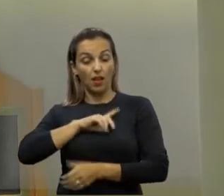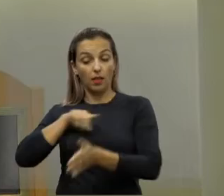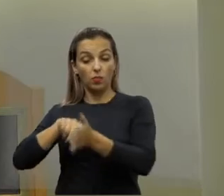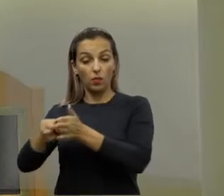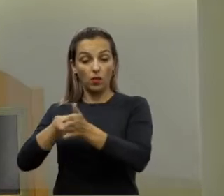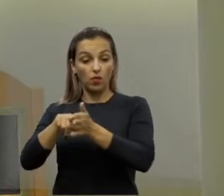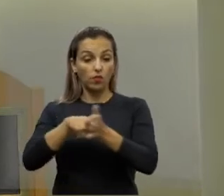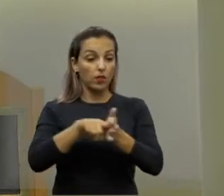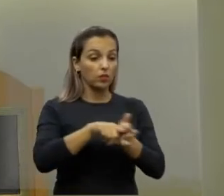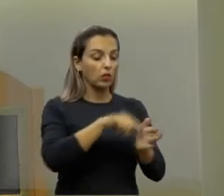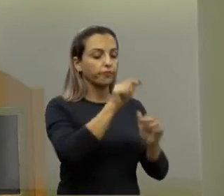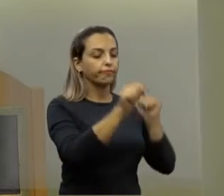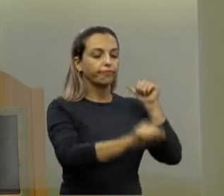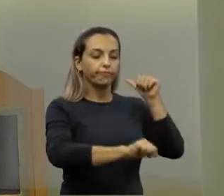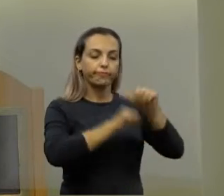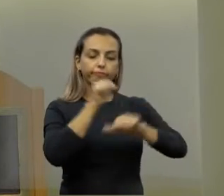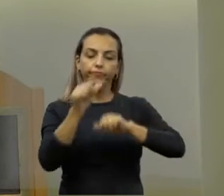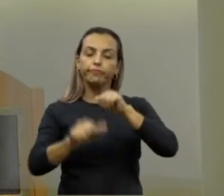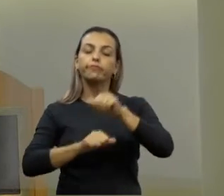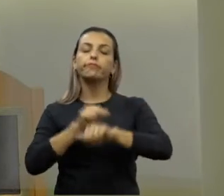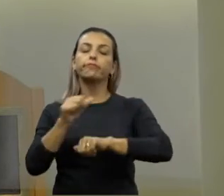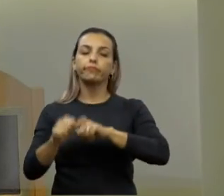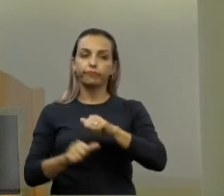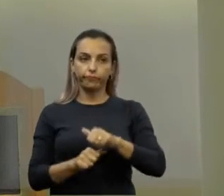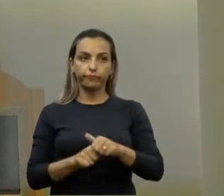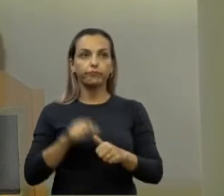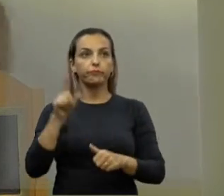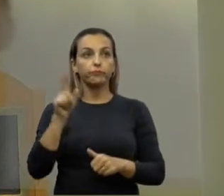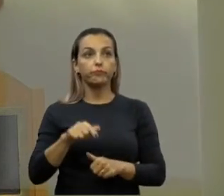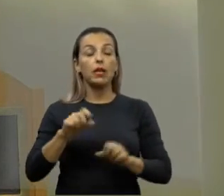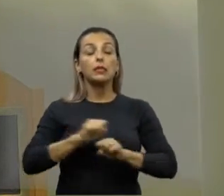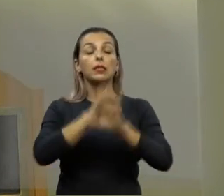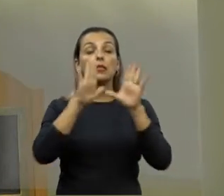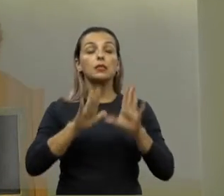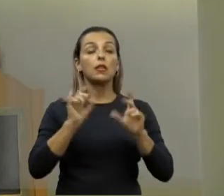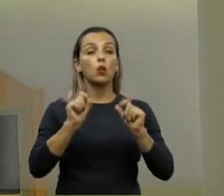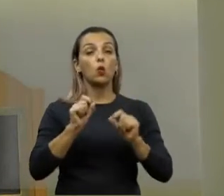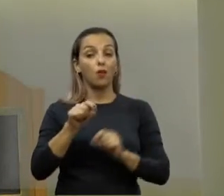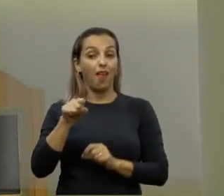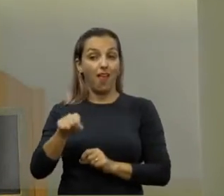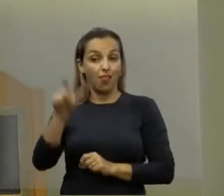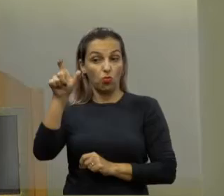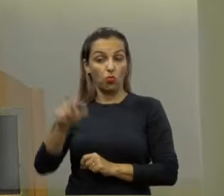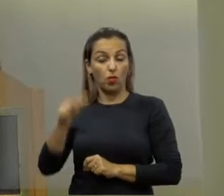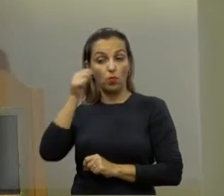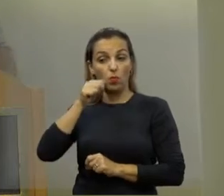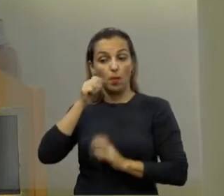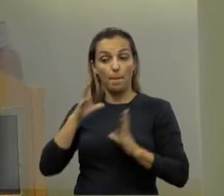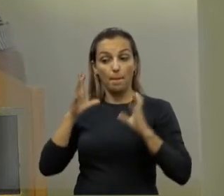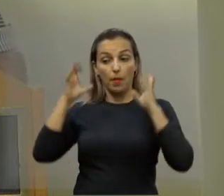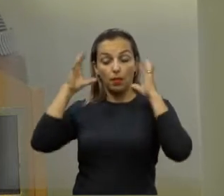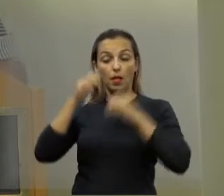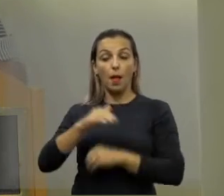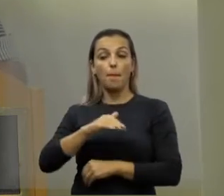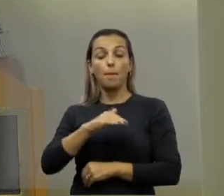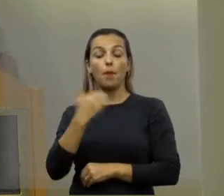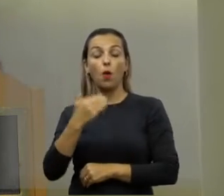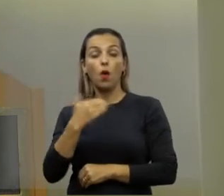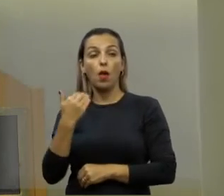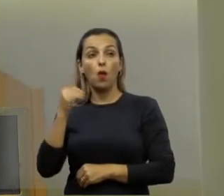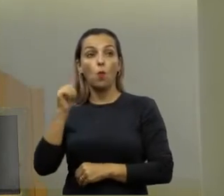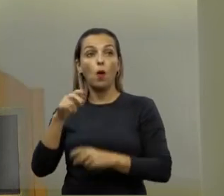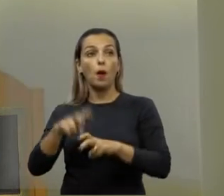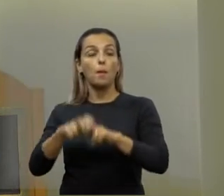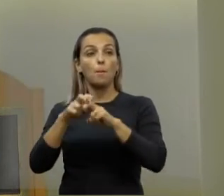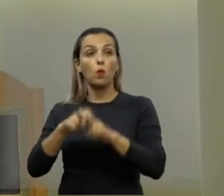investigam a morte da vereadora Marielle Franco e deixar bem claro é só semeou milhões e milhões